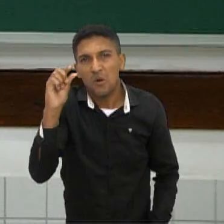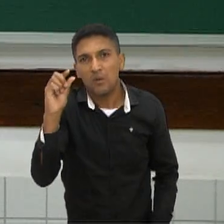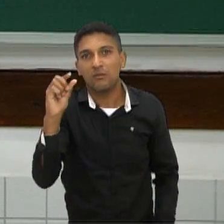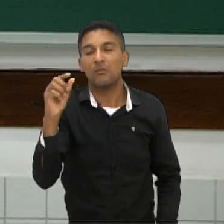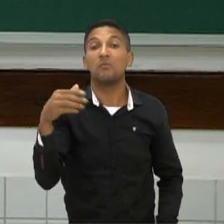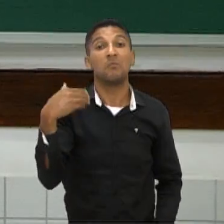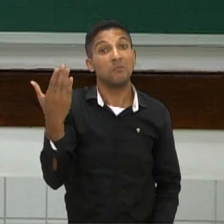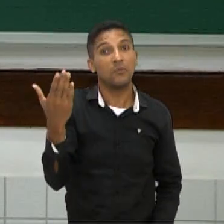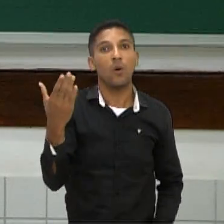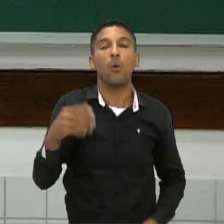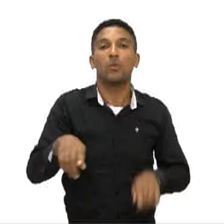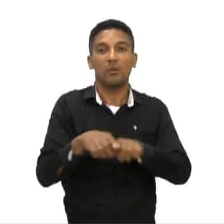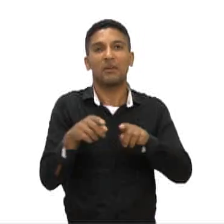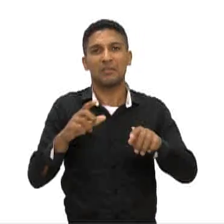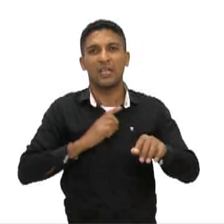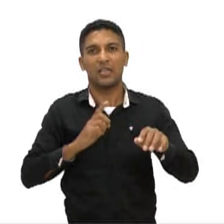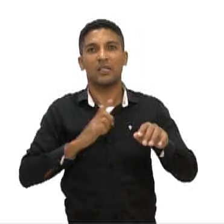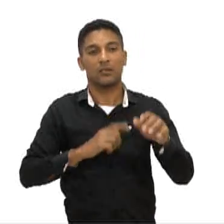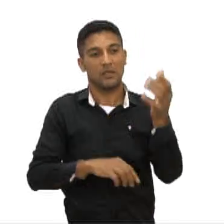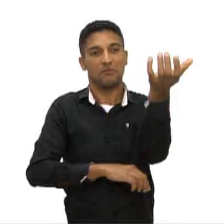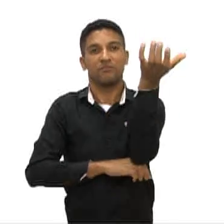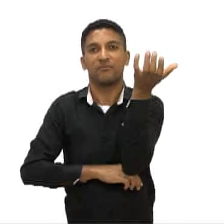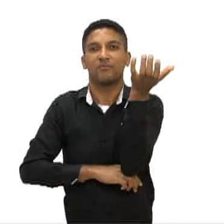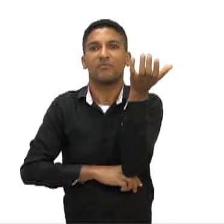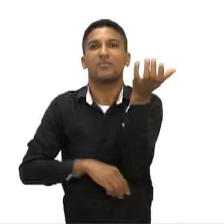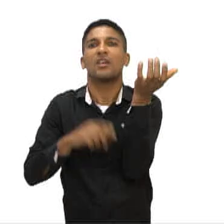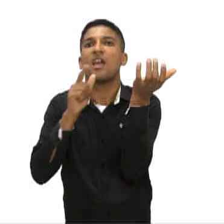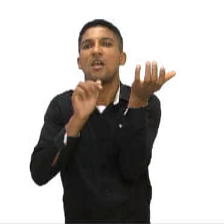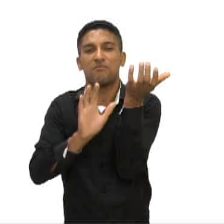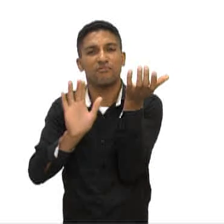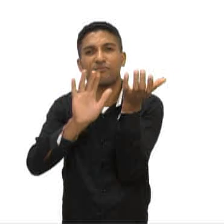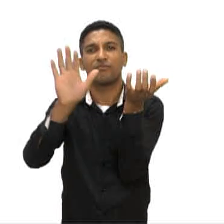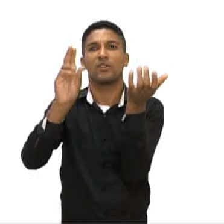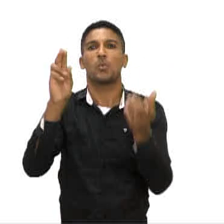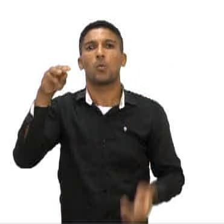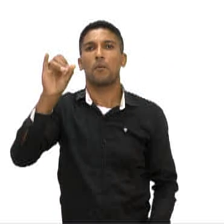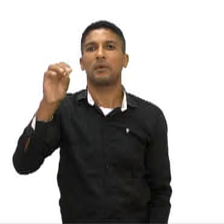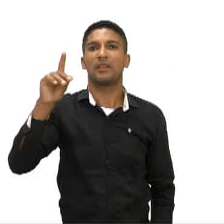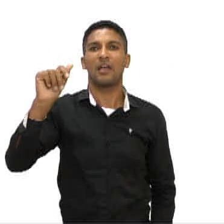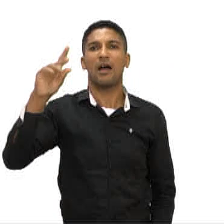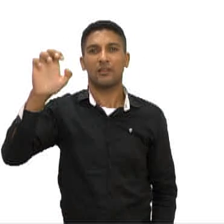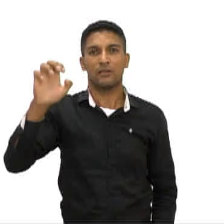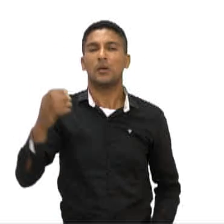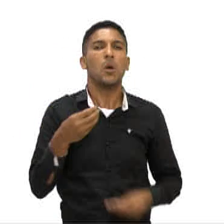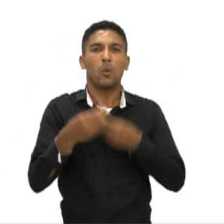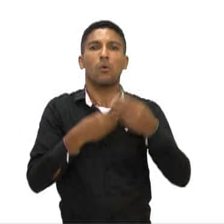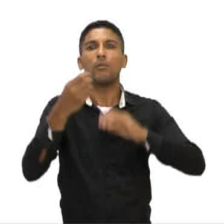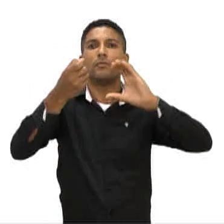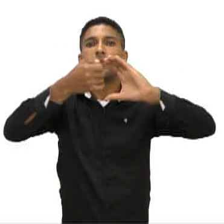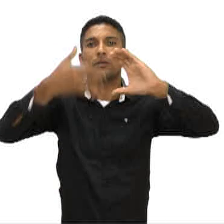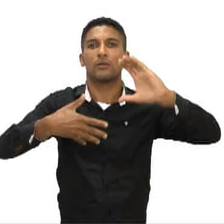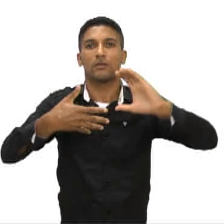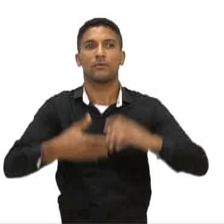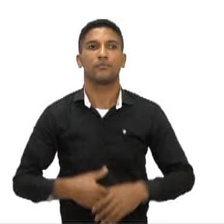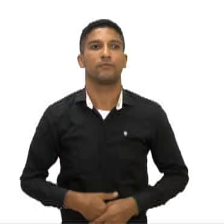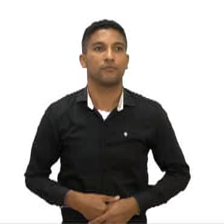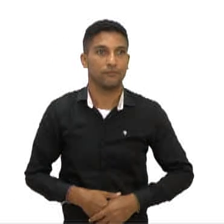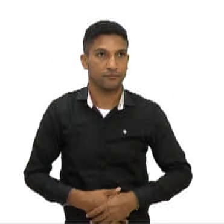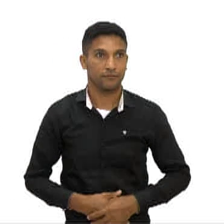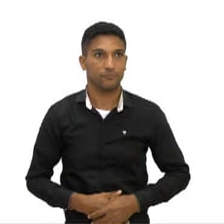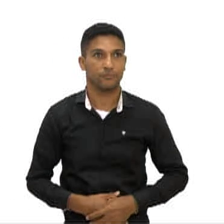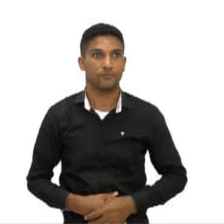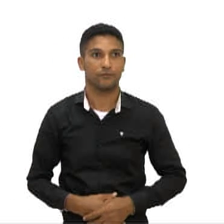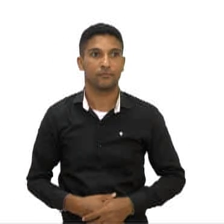Mata tropical é um tipo de ecossistema que ocorre dentro de uma região compreendida como zona